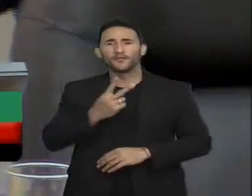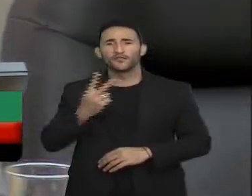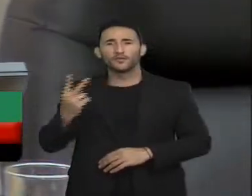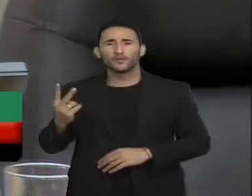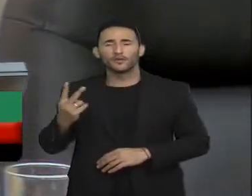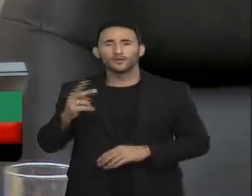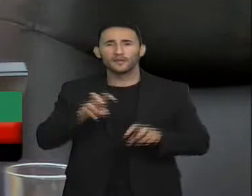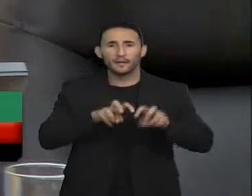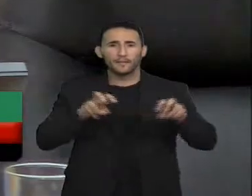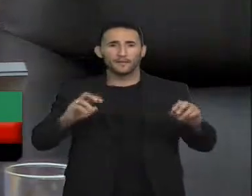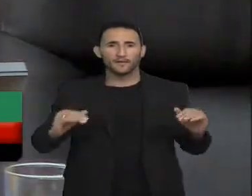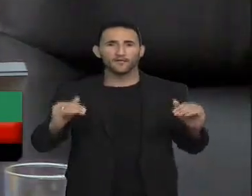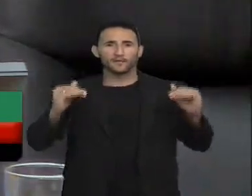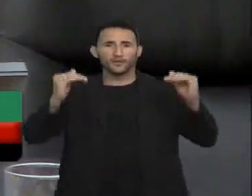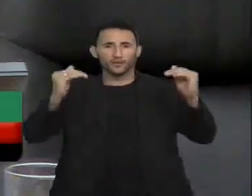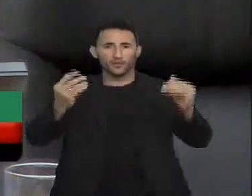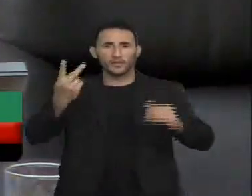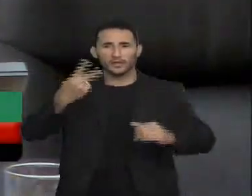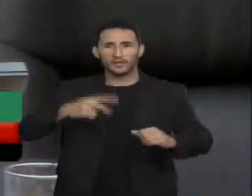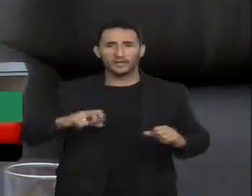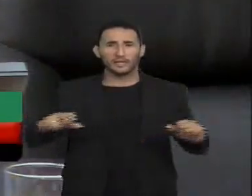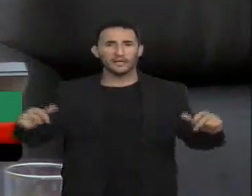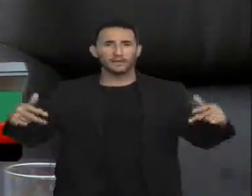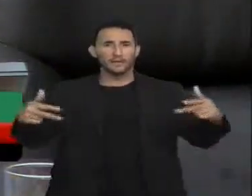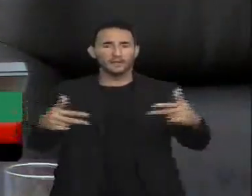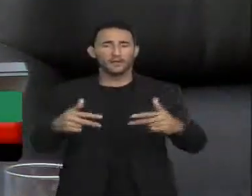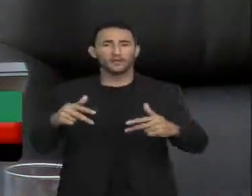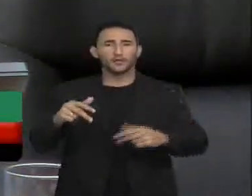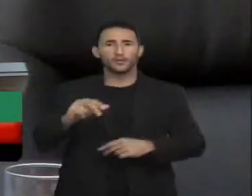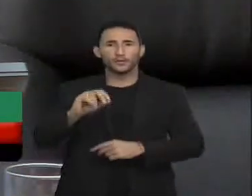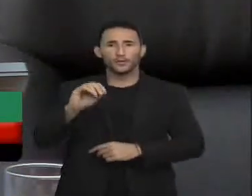5/22 da mesa diretora da Câmara Municipal.